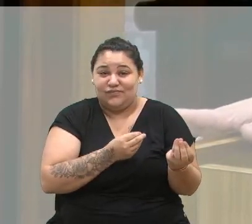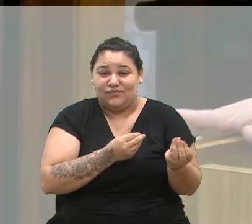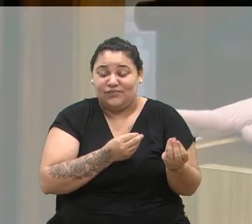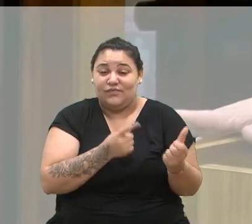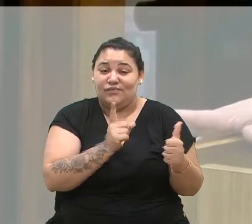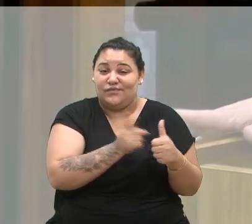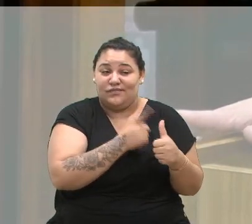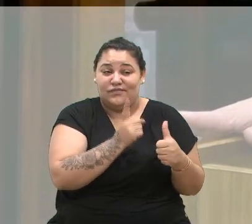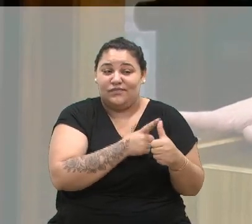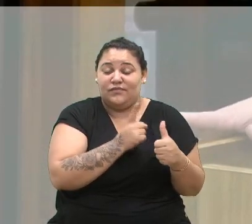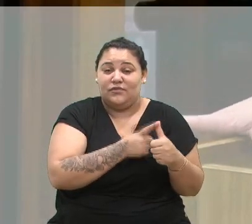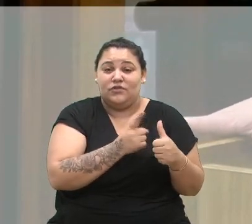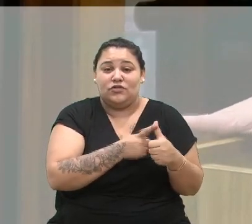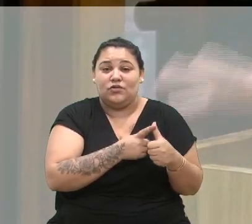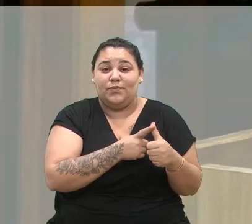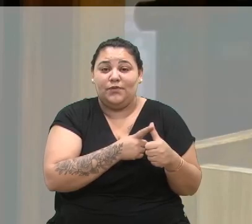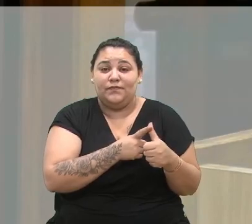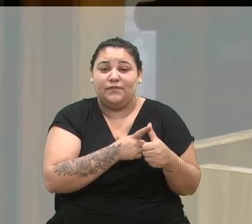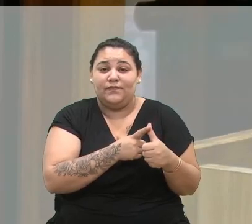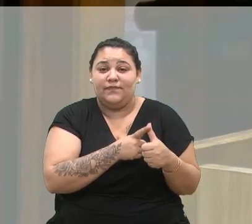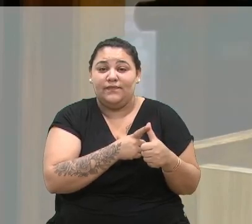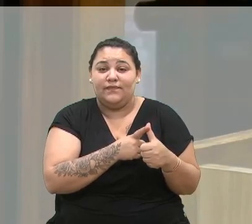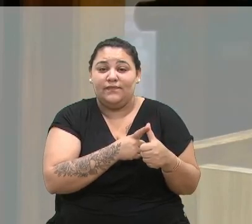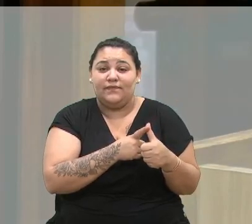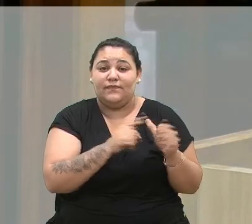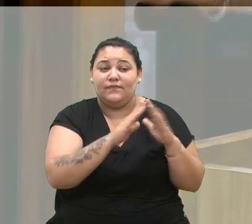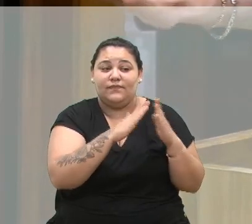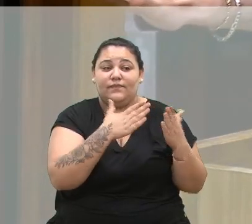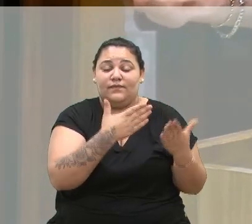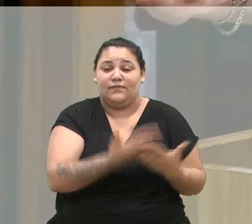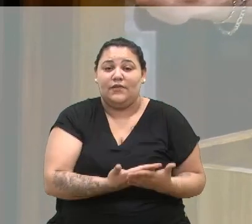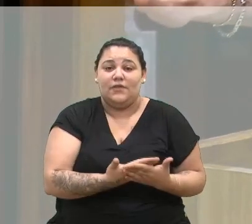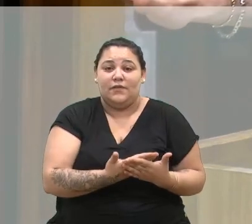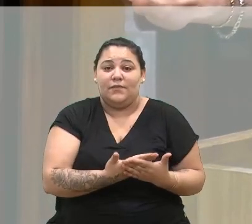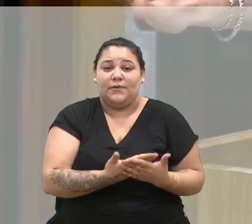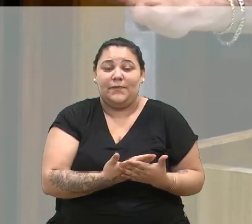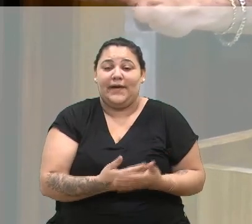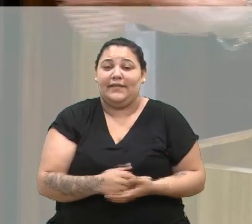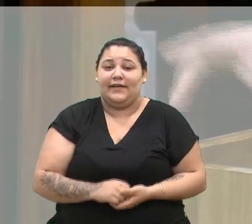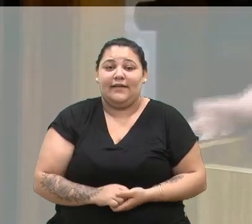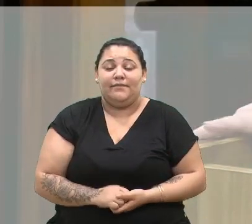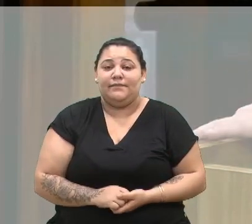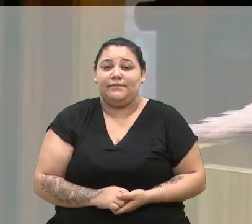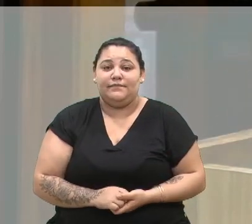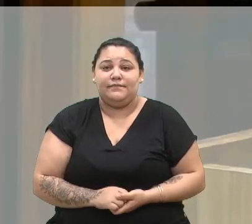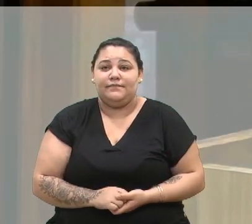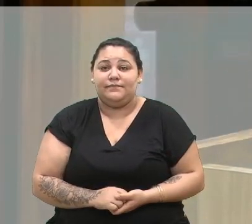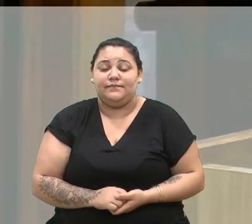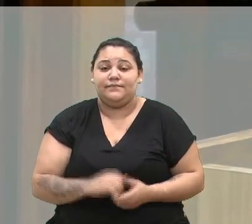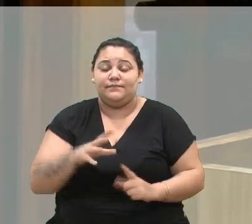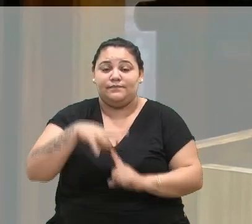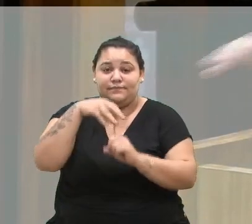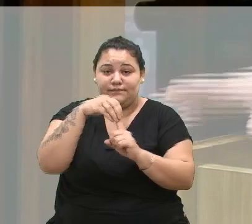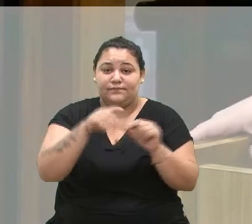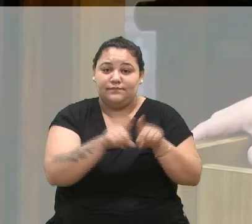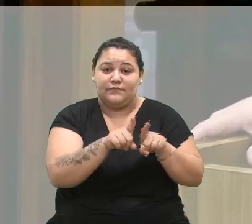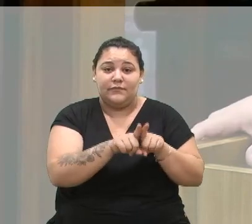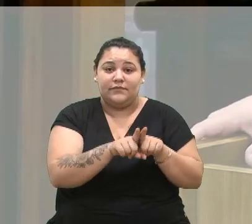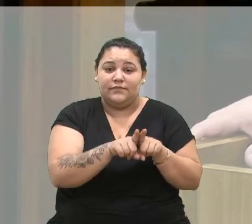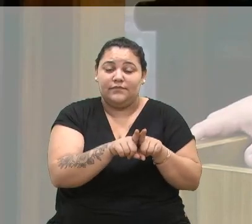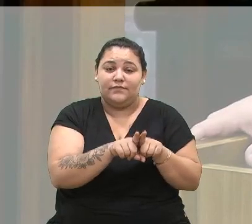colégio militar, que é uma coisa, e as escolas cívico-militares, que são totalmente outra. Um segundo